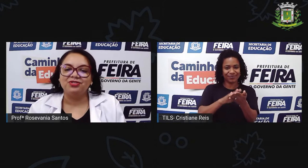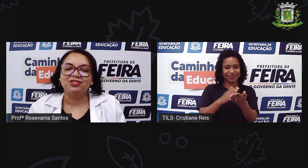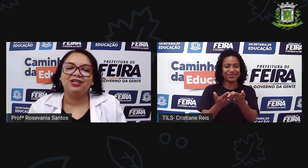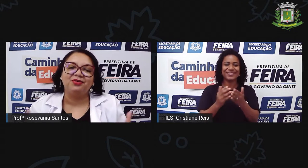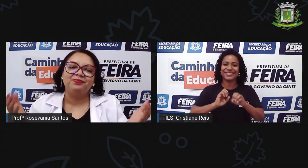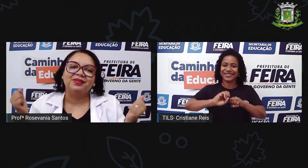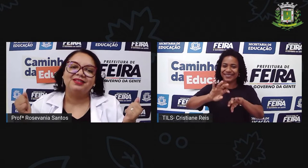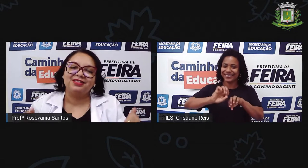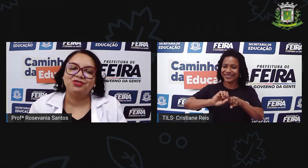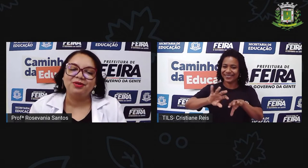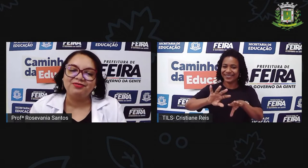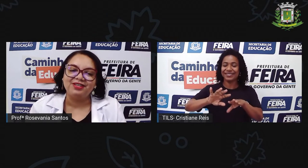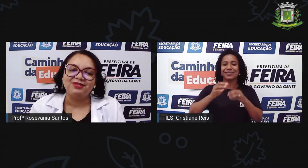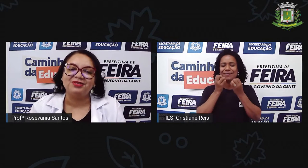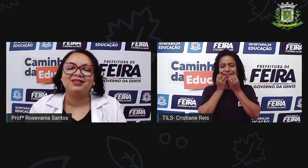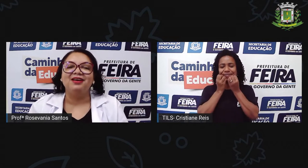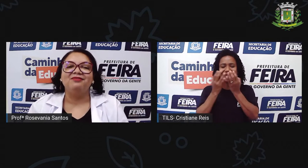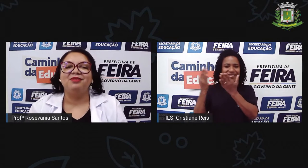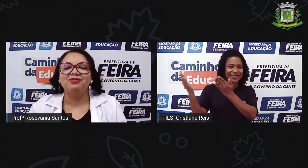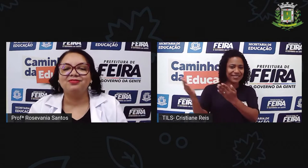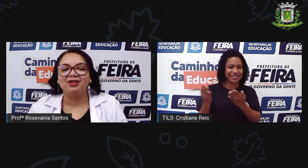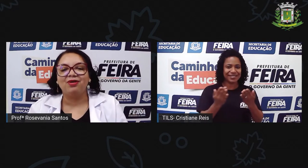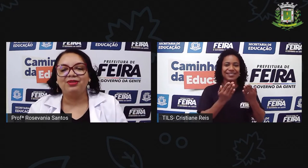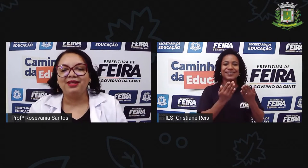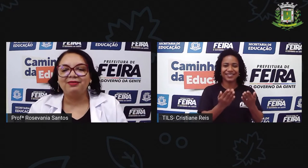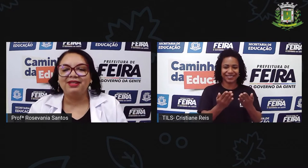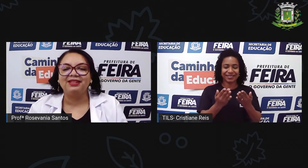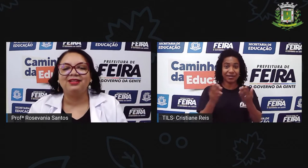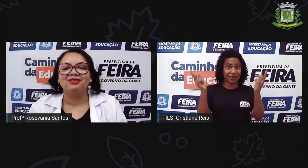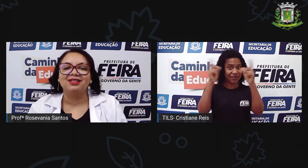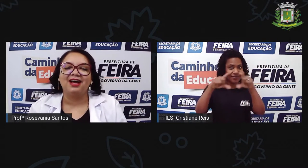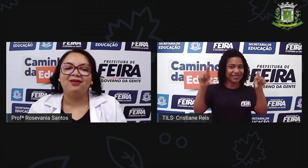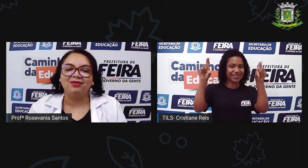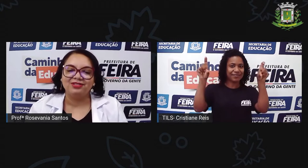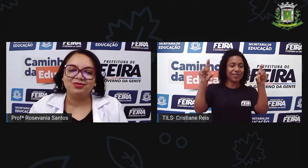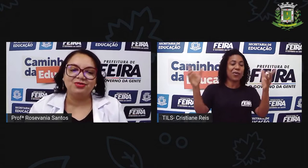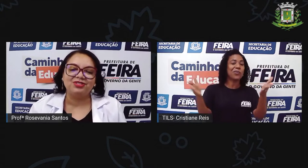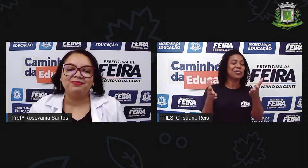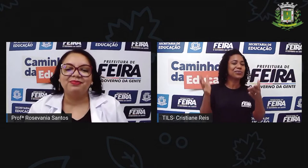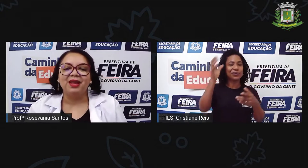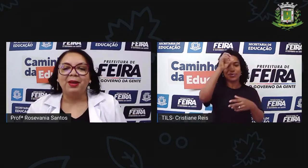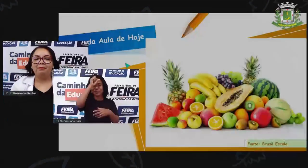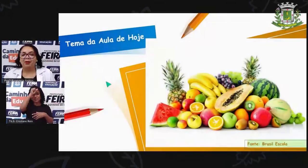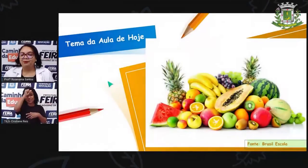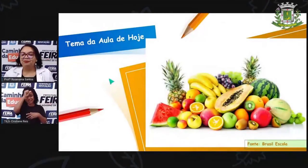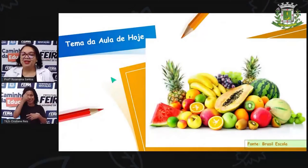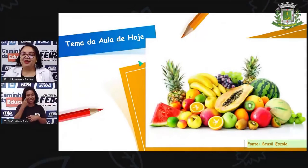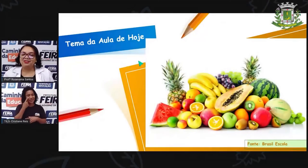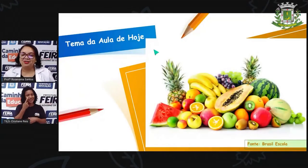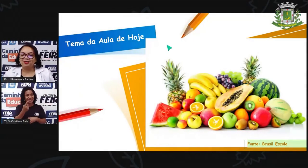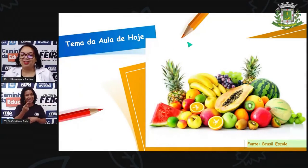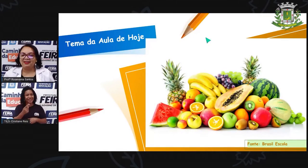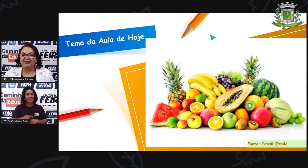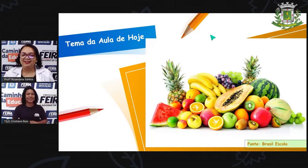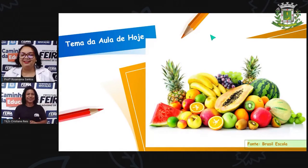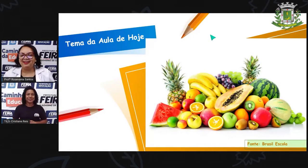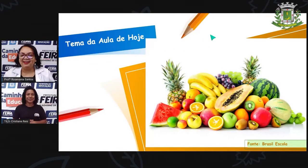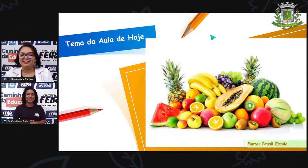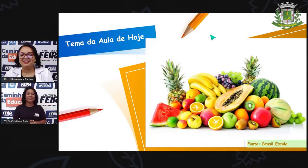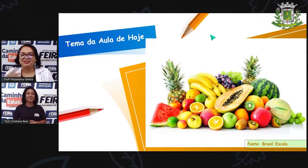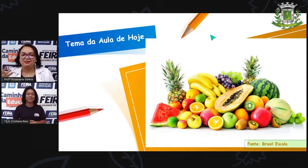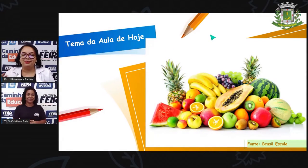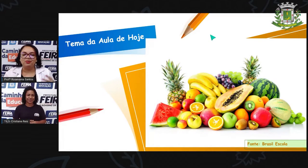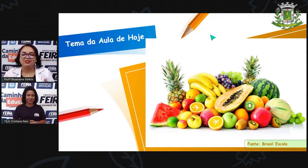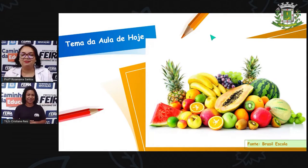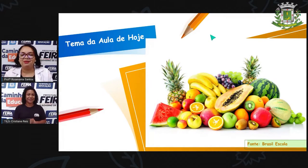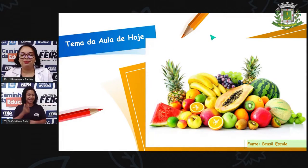aula de hoje. Então, sejam bem-vindos, vamos ver qual o tema, né, da nossa aula de hoje. Bom, eu já coloquei aqui, né,